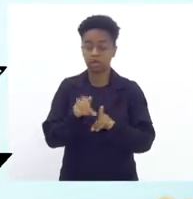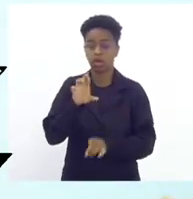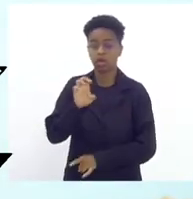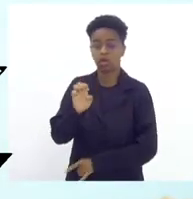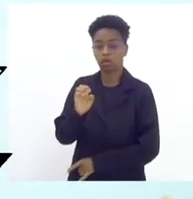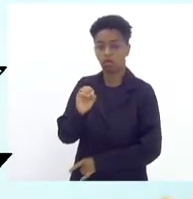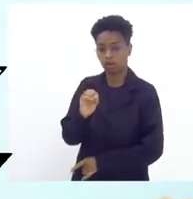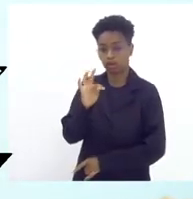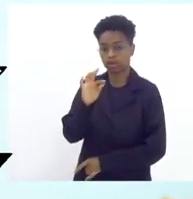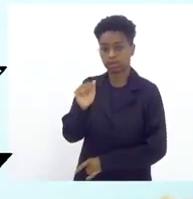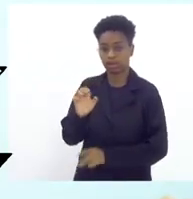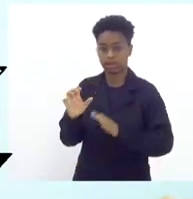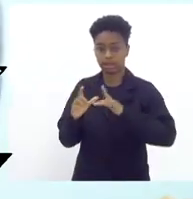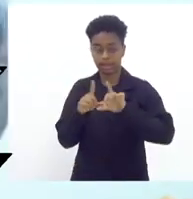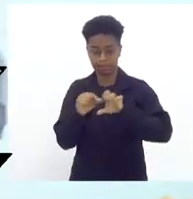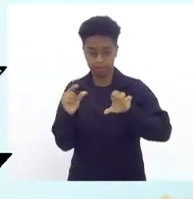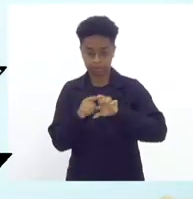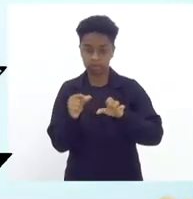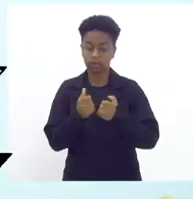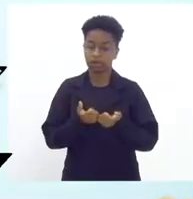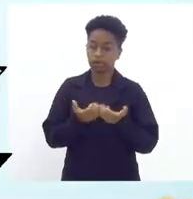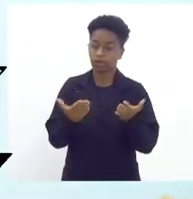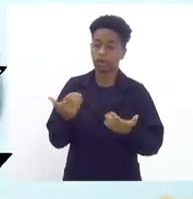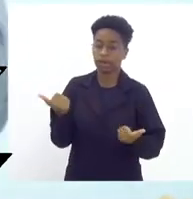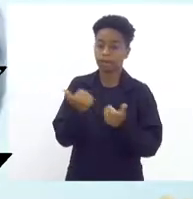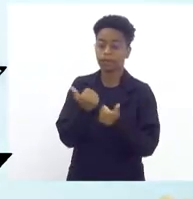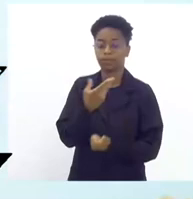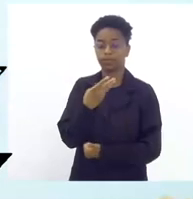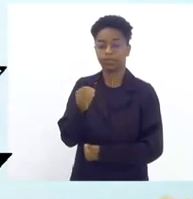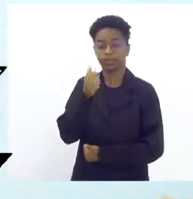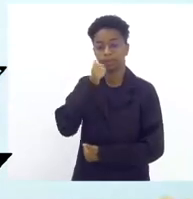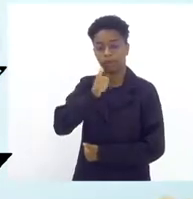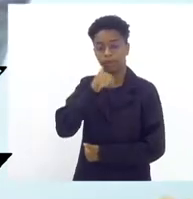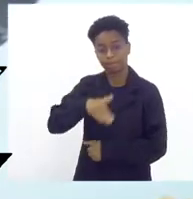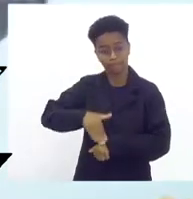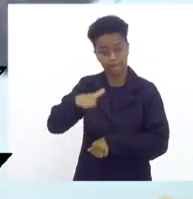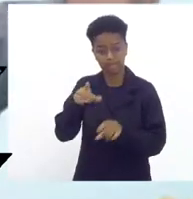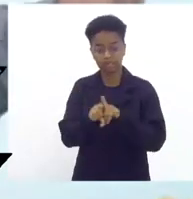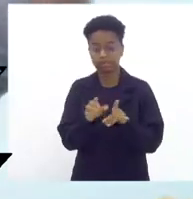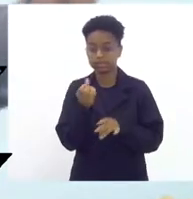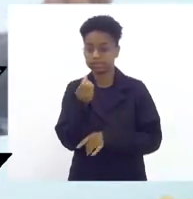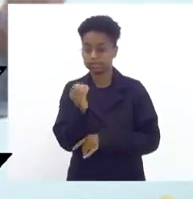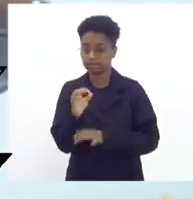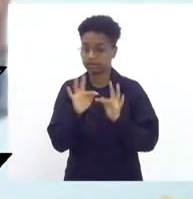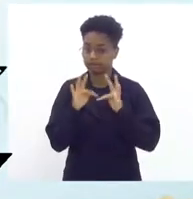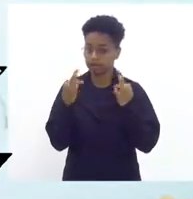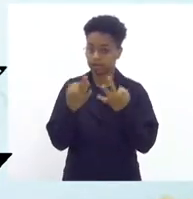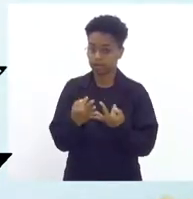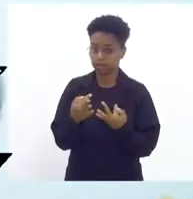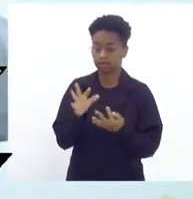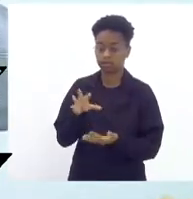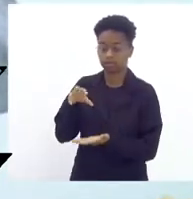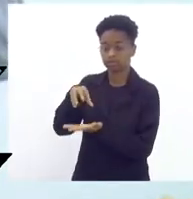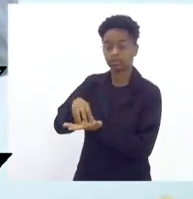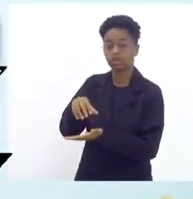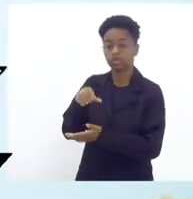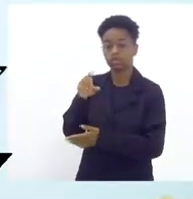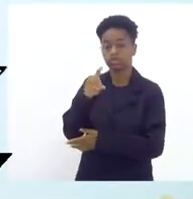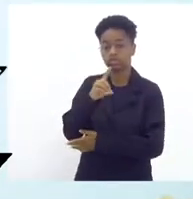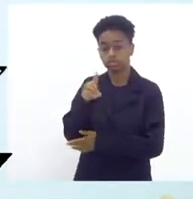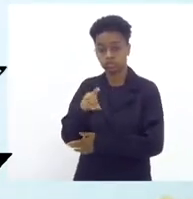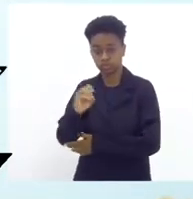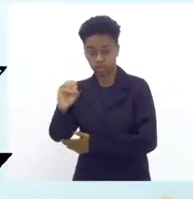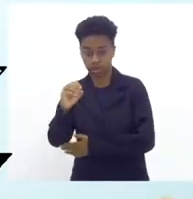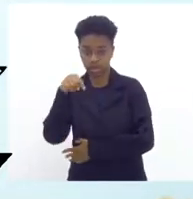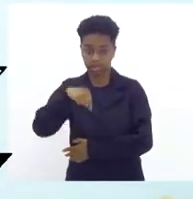empreendedora que vai beneficiar mais de 30 mulheres de 40 famílias numa Comunidade da Zona Oeste do Rio de Janeiro em